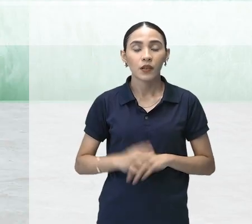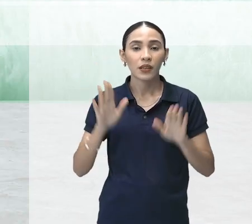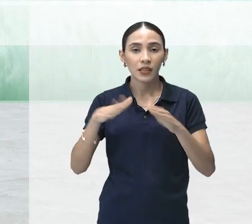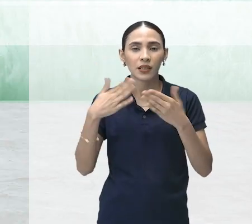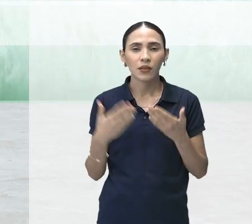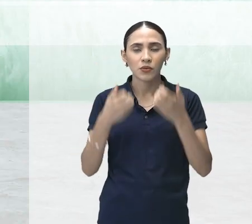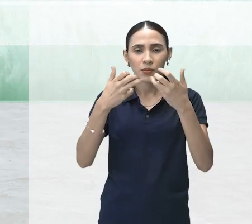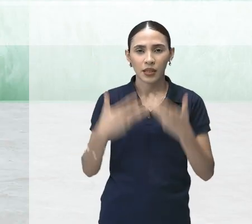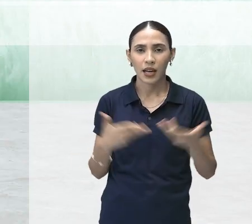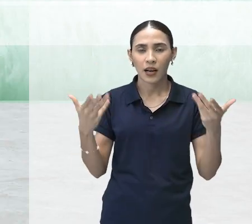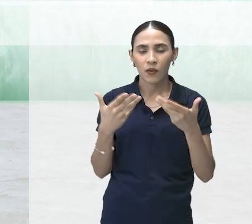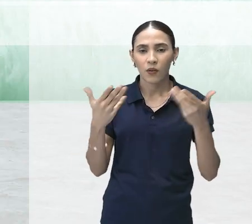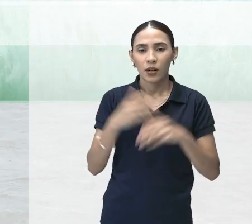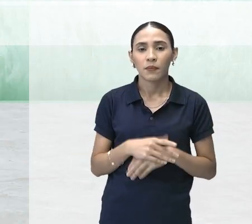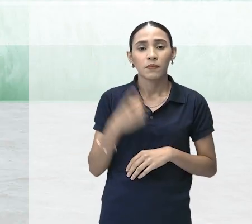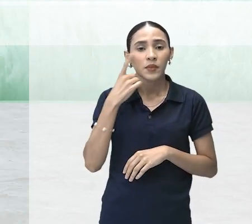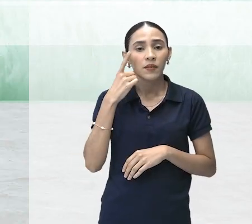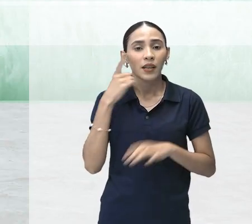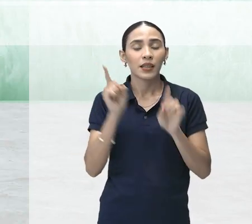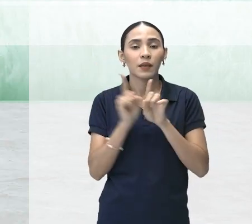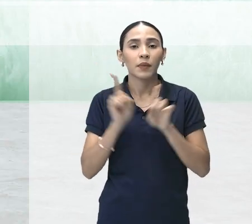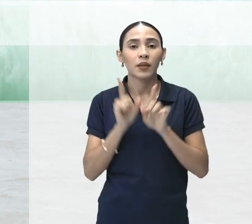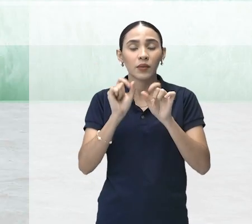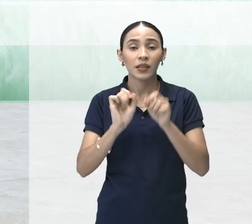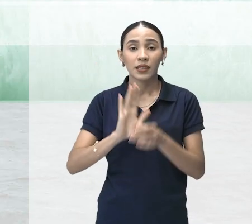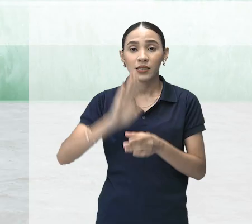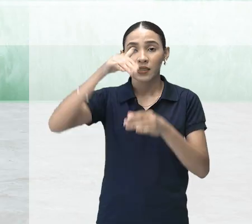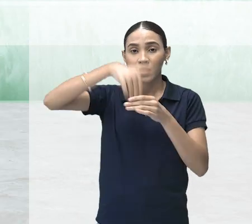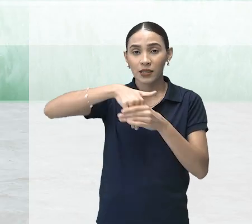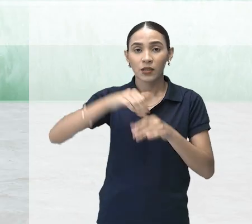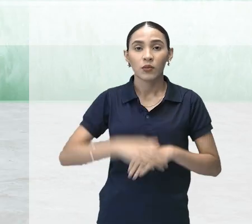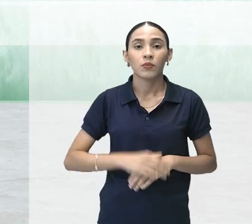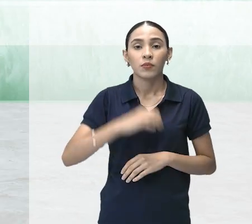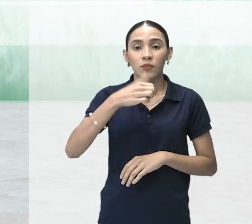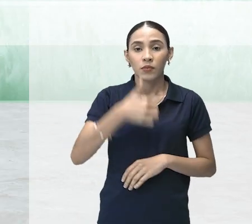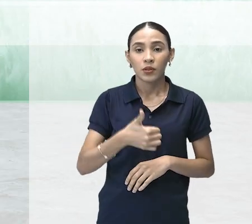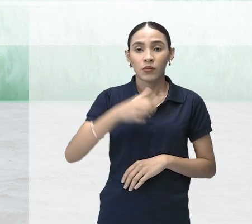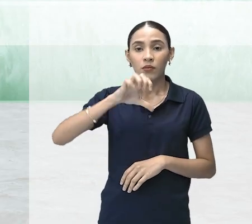para falarmos disso, vamos observar as eleições de